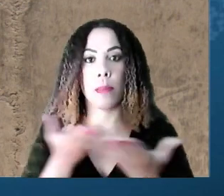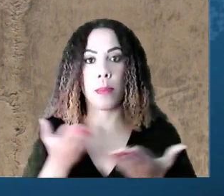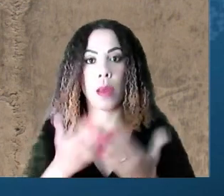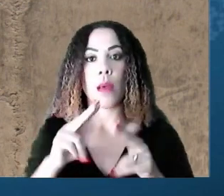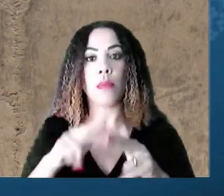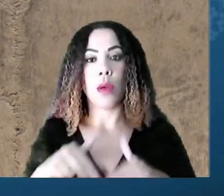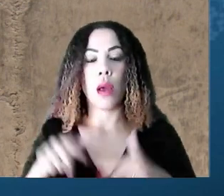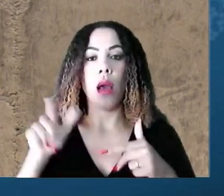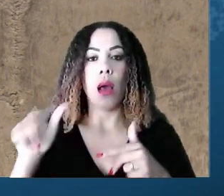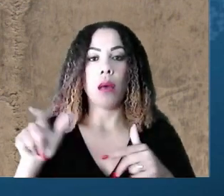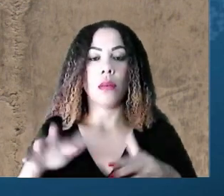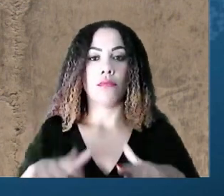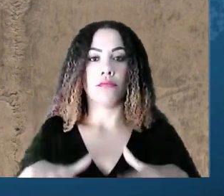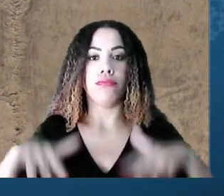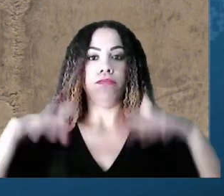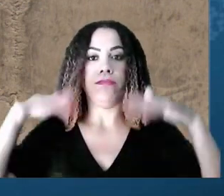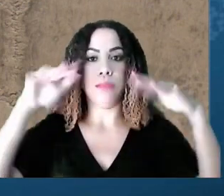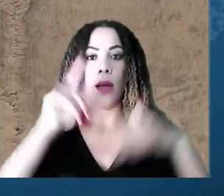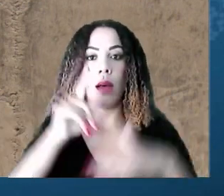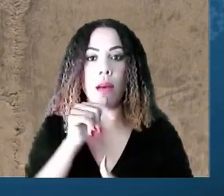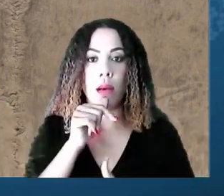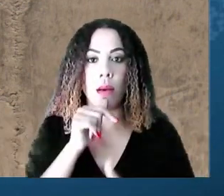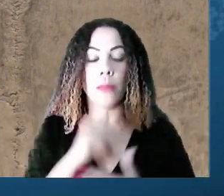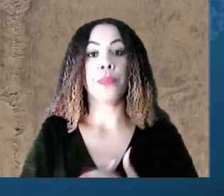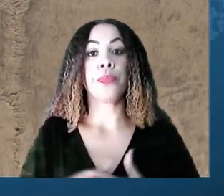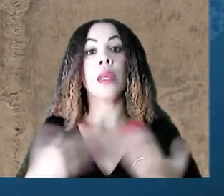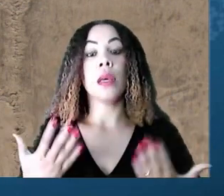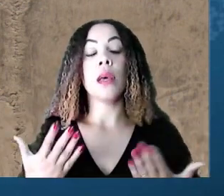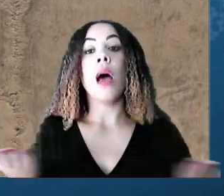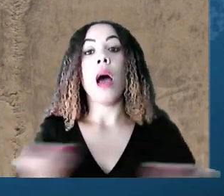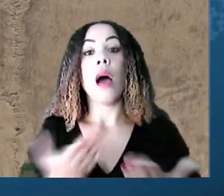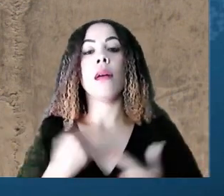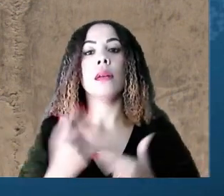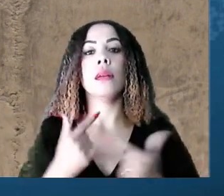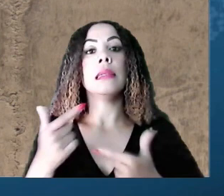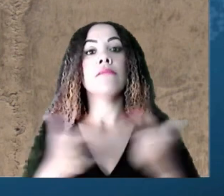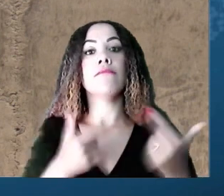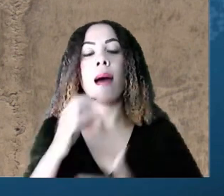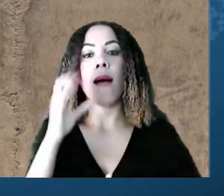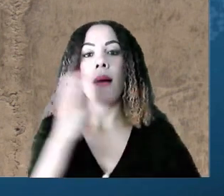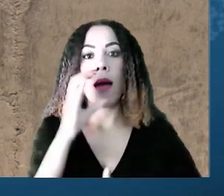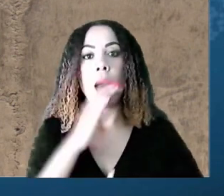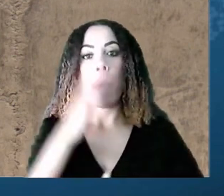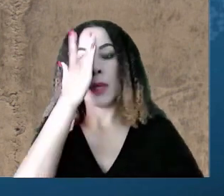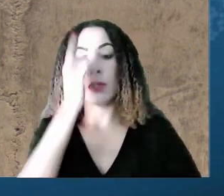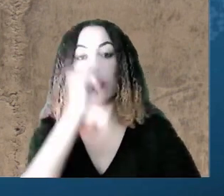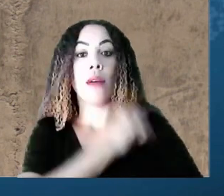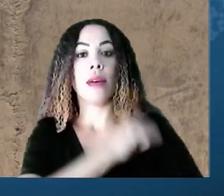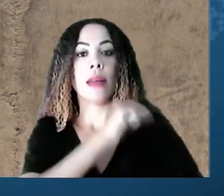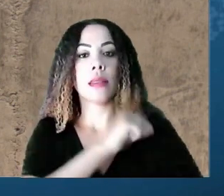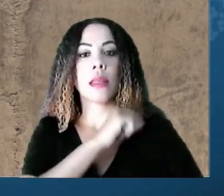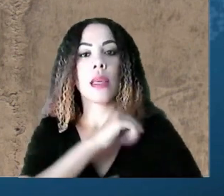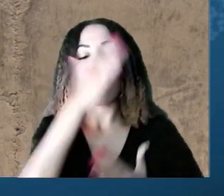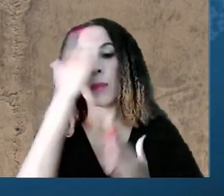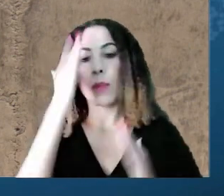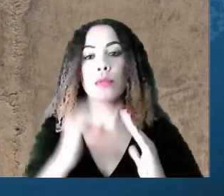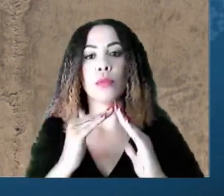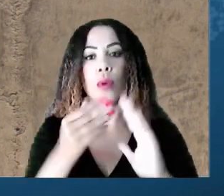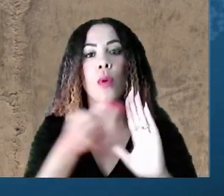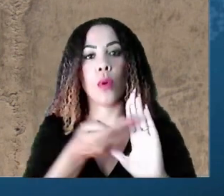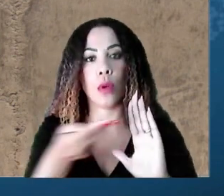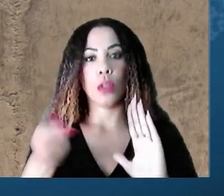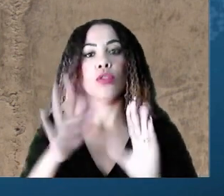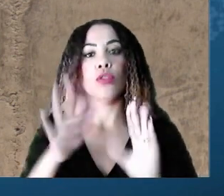desastre. E aí agora a gente está trabalhando para vacinar, inclusive, as pessoas em abrigos. Então, a gente já foi formado um centro